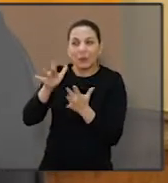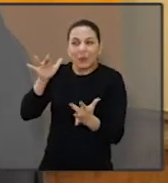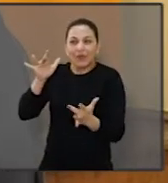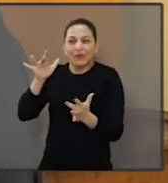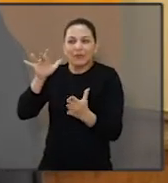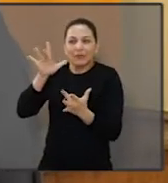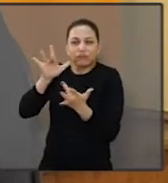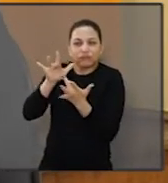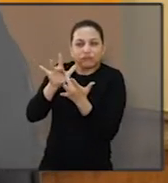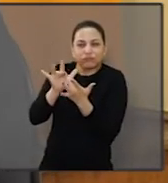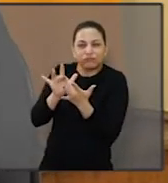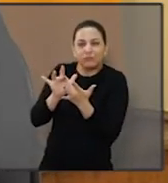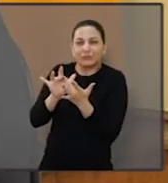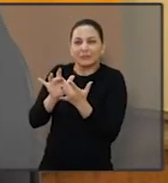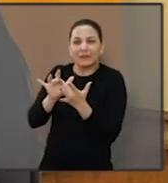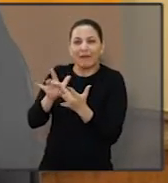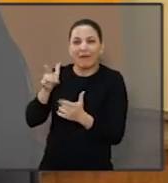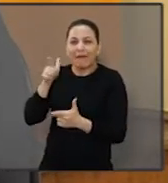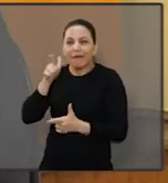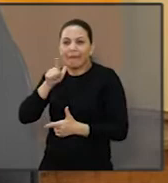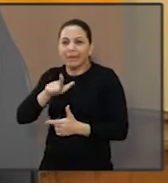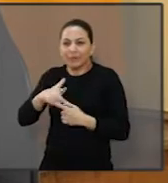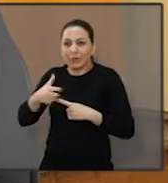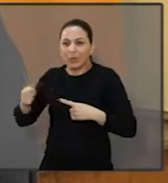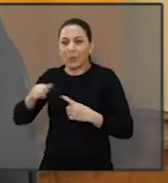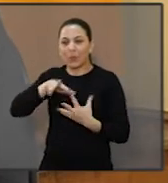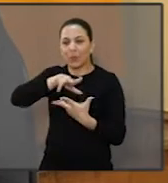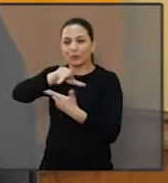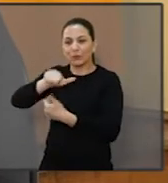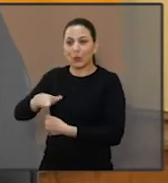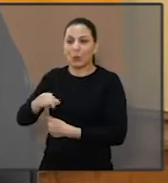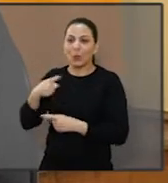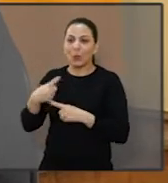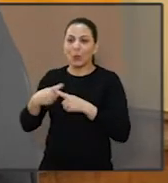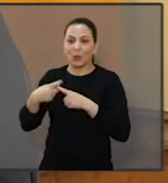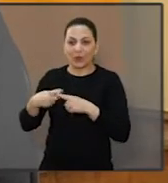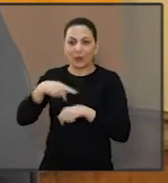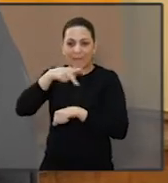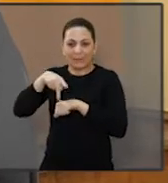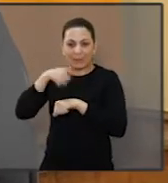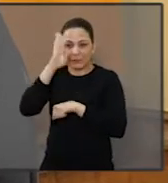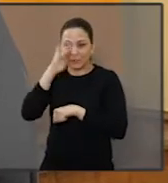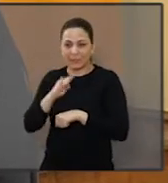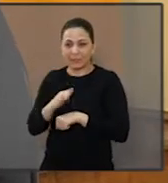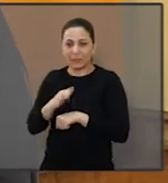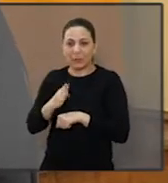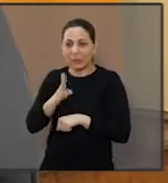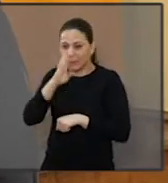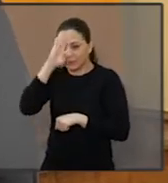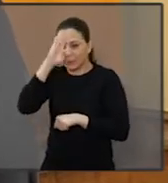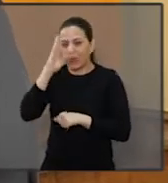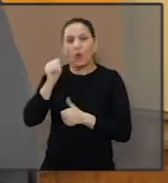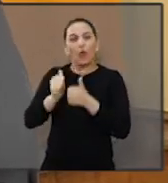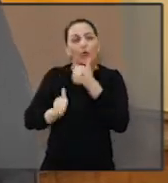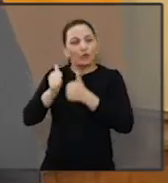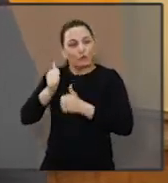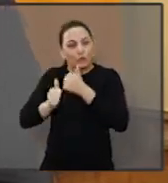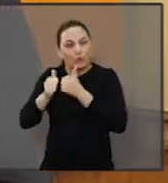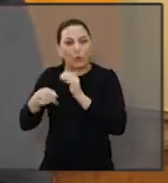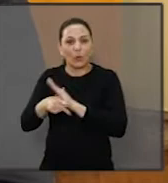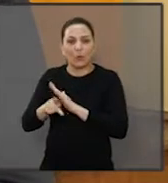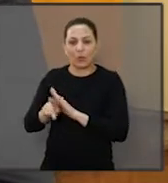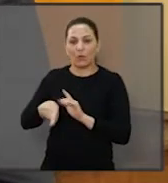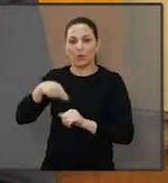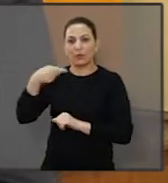pouco o nosso brilho de campeão mundial, porque sabe, né? O país de futebol foi campeão também e a gente depois... E aí